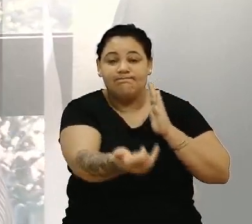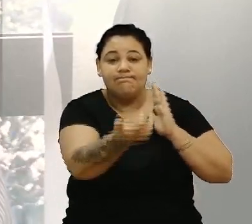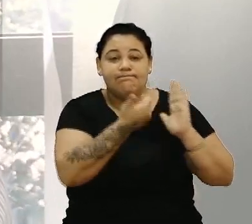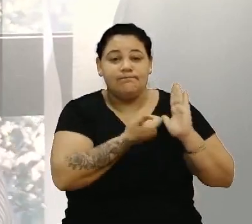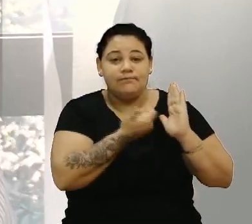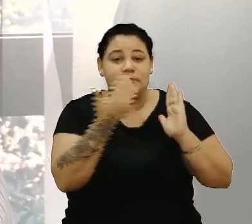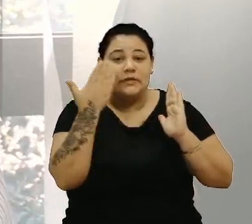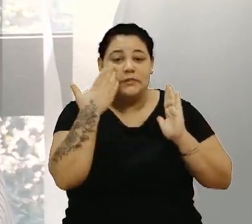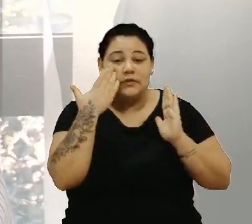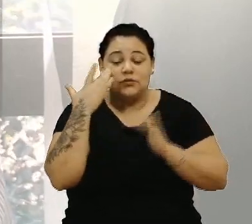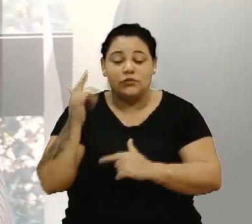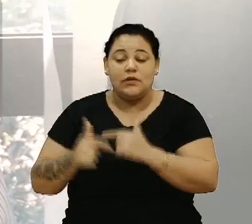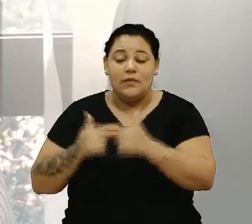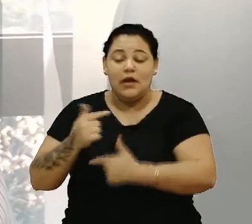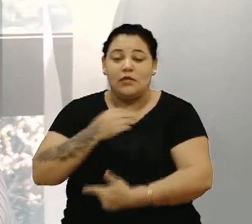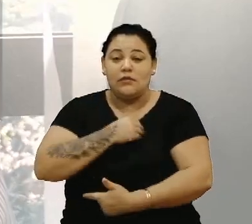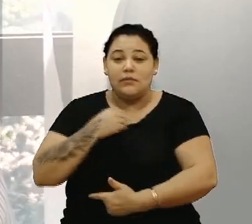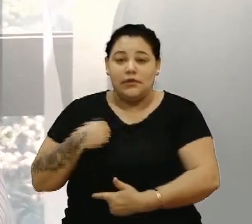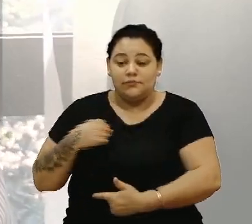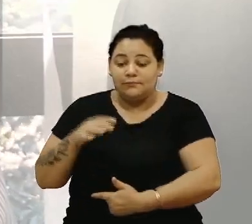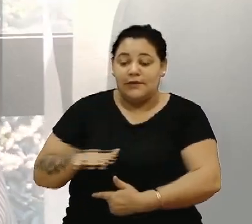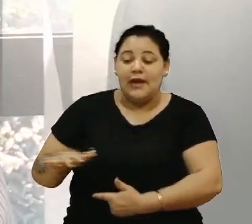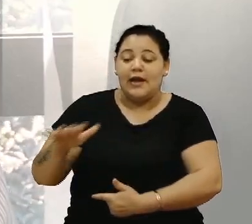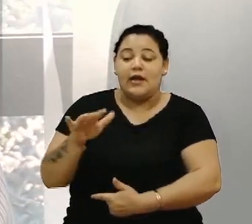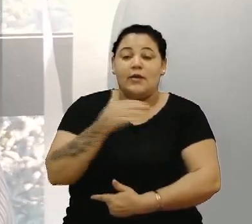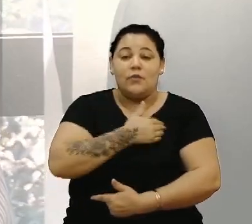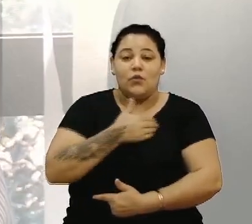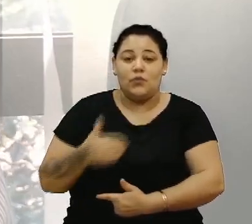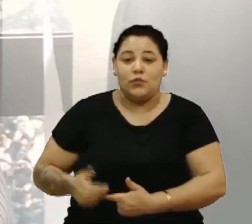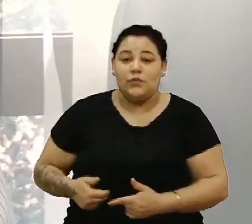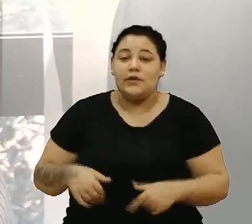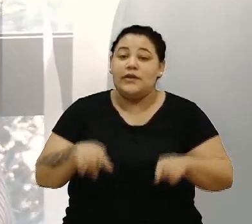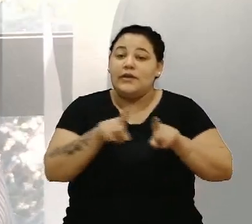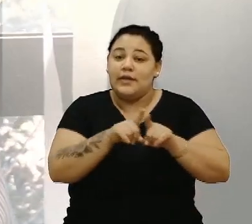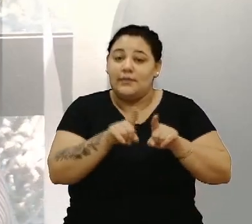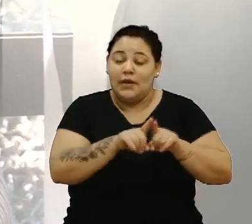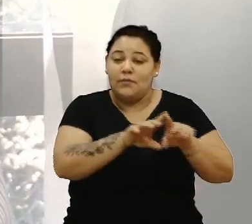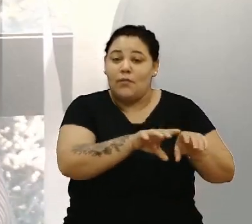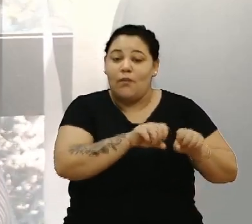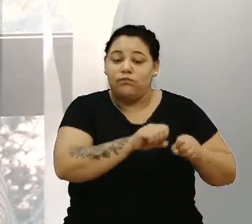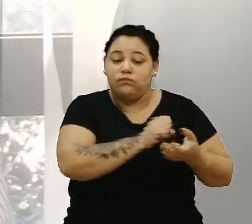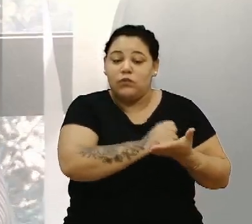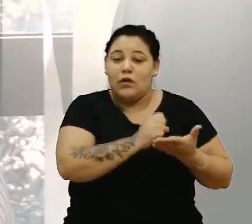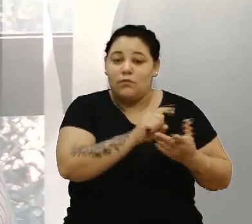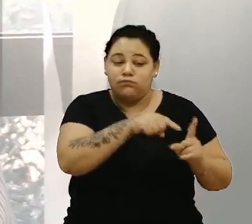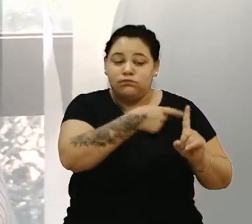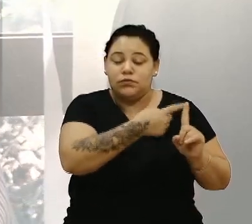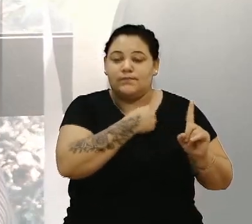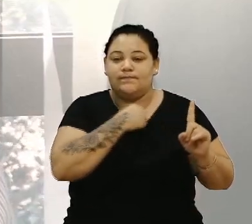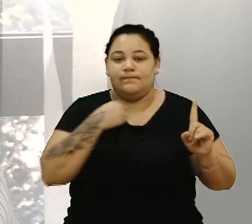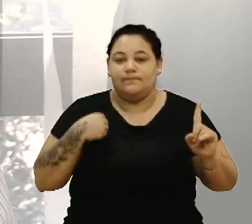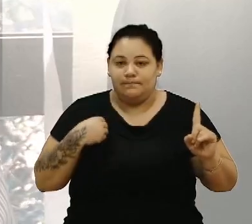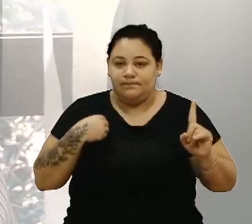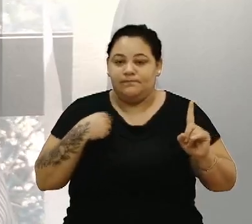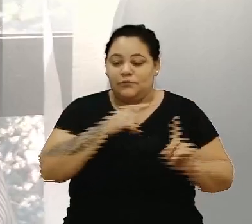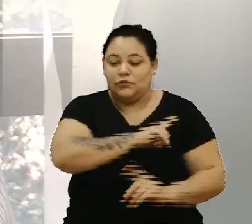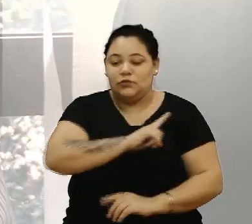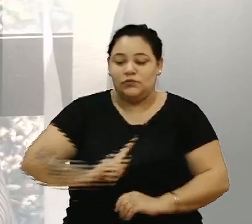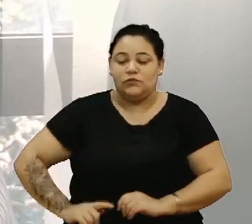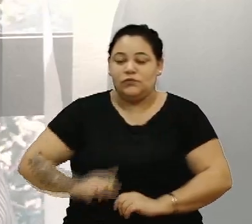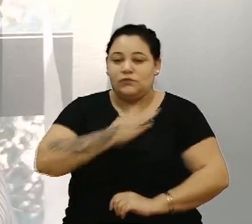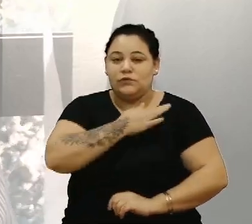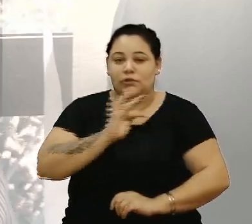de médicos na rede pública de saúde e a adesão do município ao programa Mais Médicos do Governo Federal.